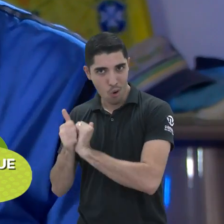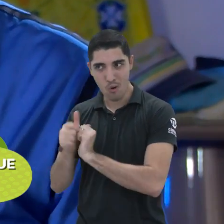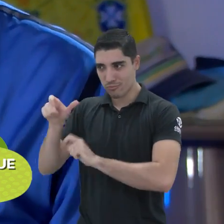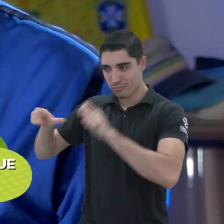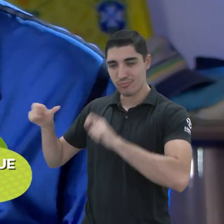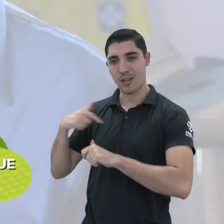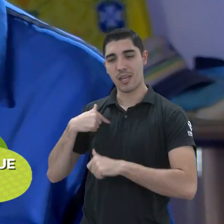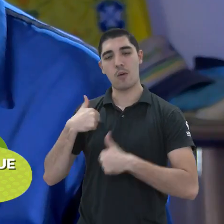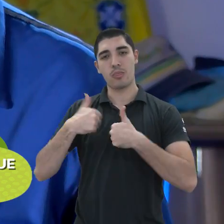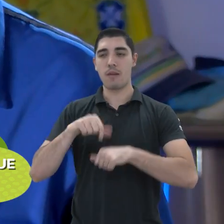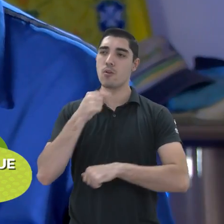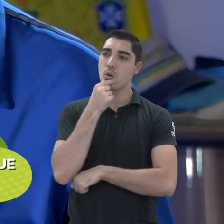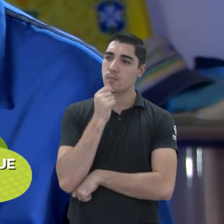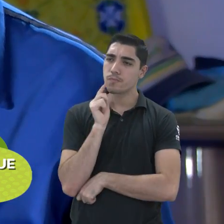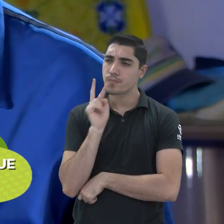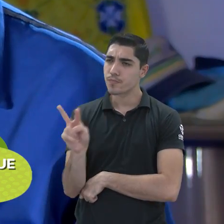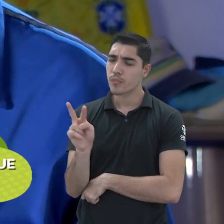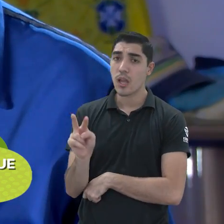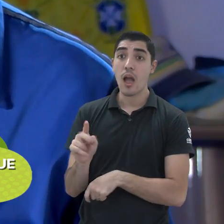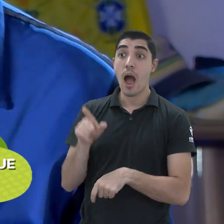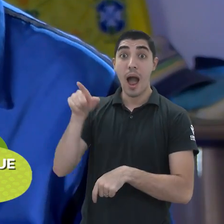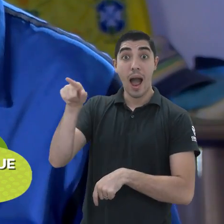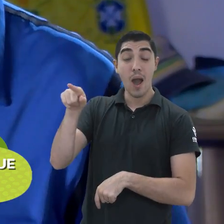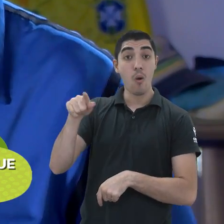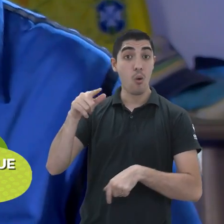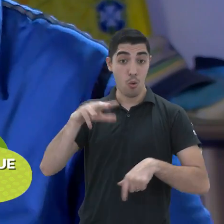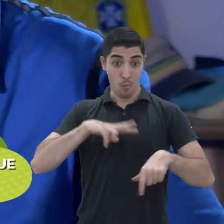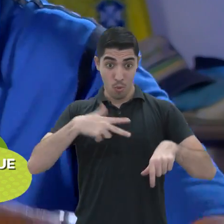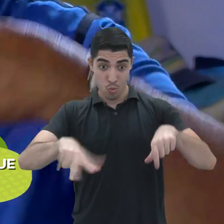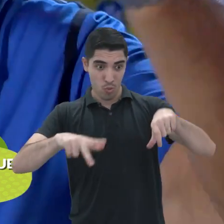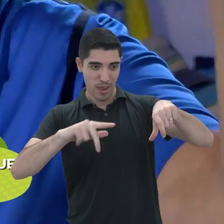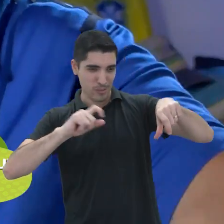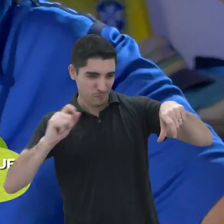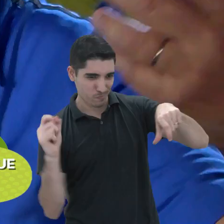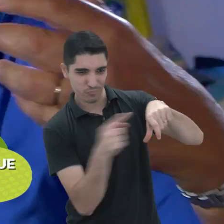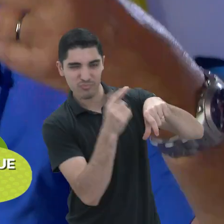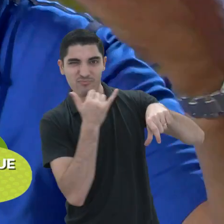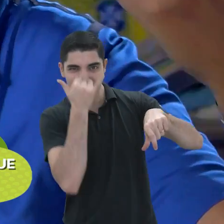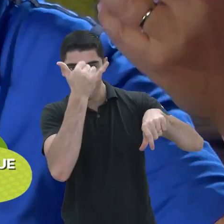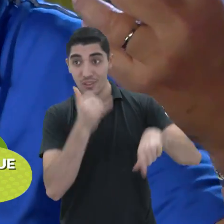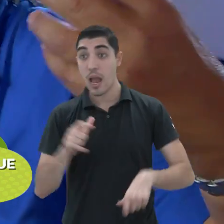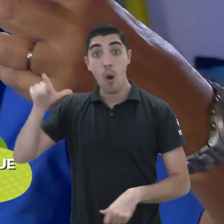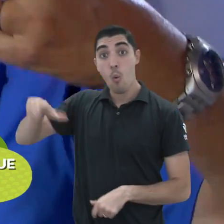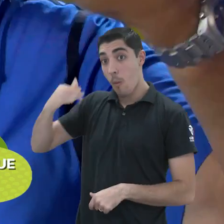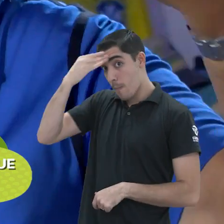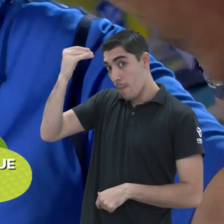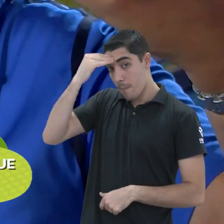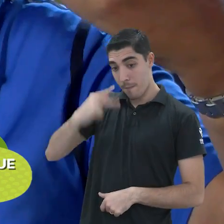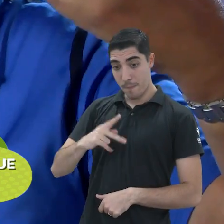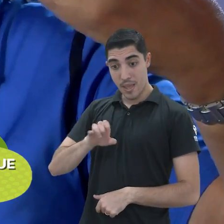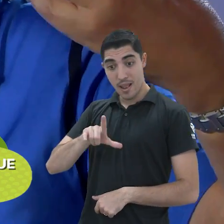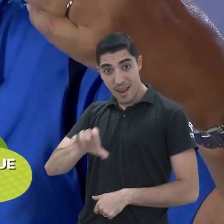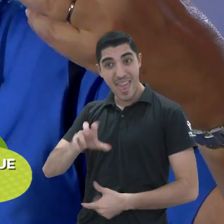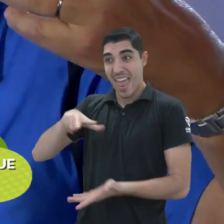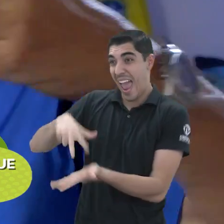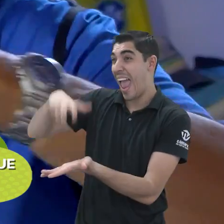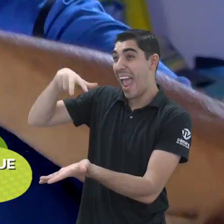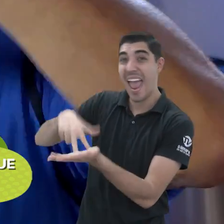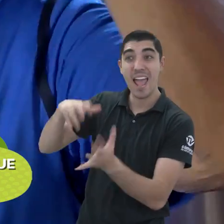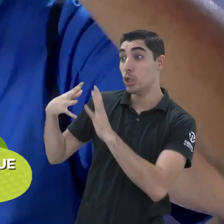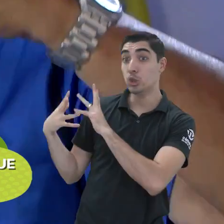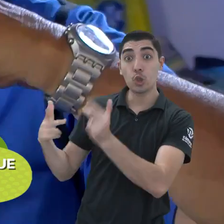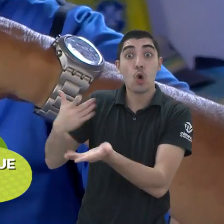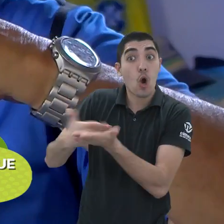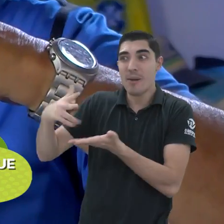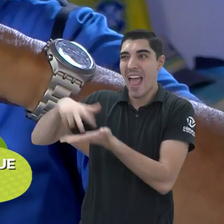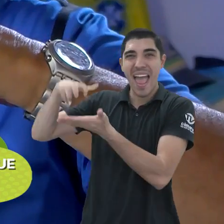Armando a cobrança. Quando houve o erro da Portuguesa, o jogador do Santos começou a pular, o Pelé pulou tudo isso, e